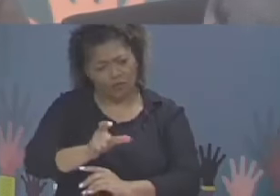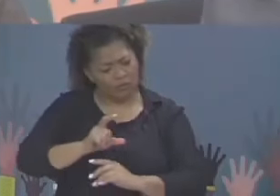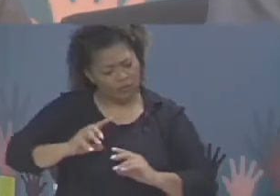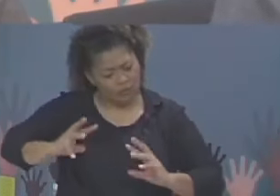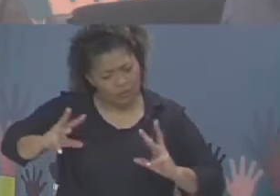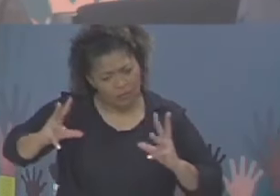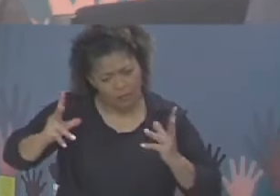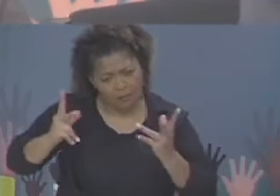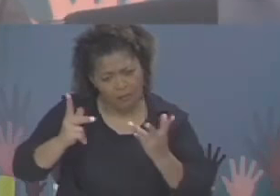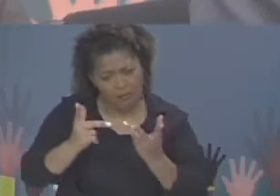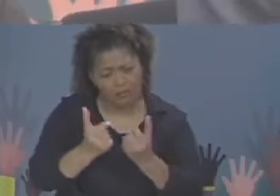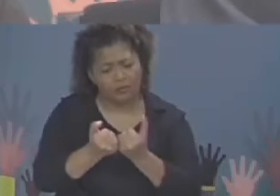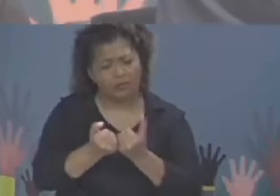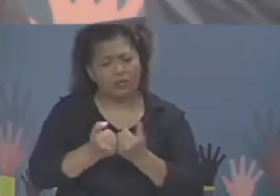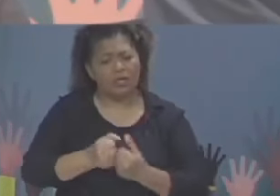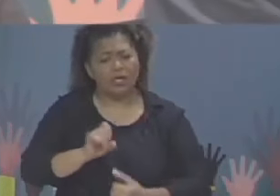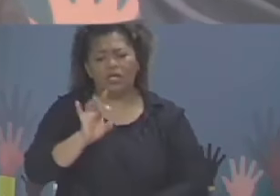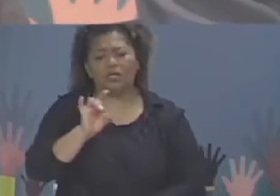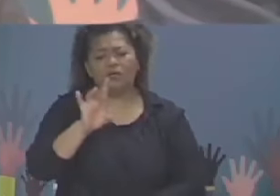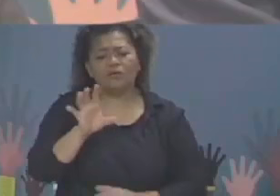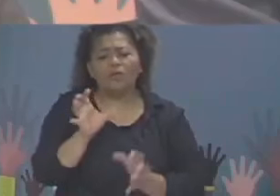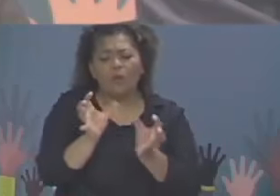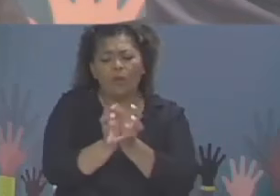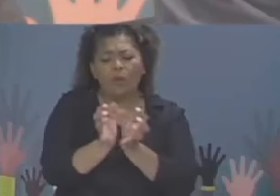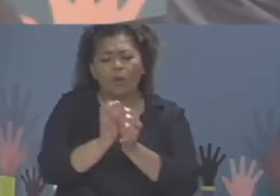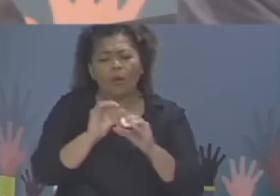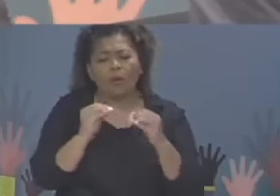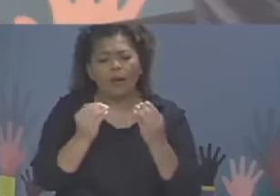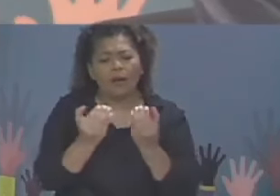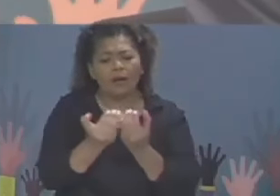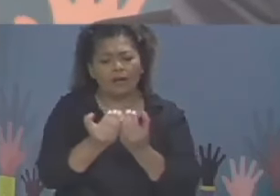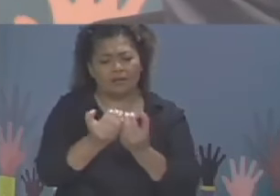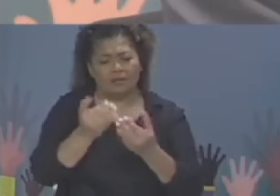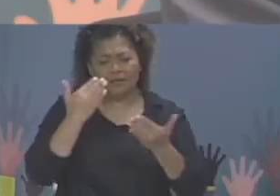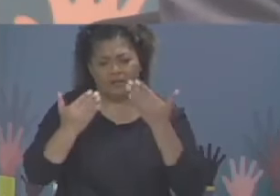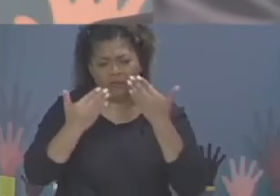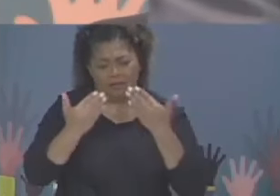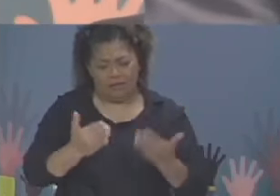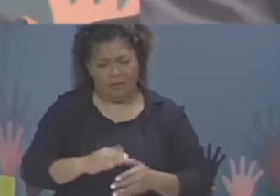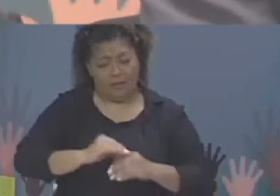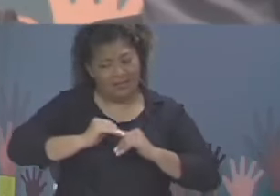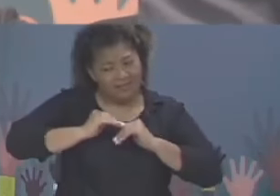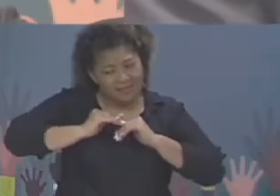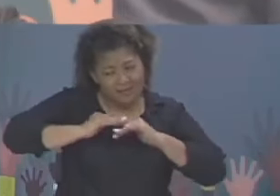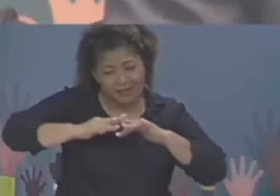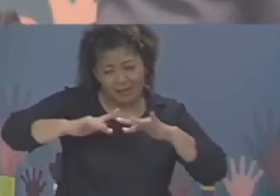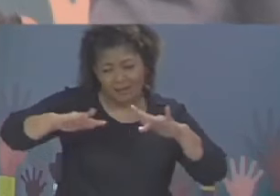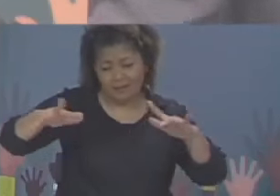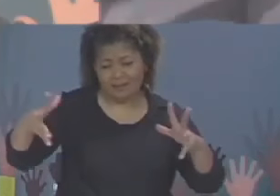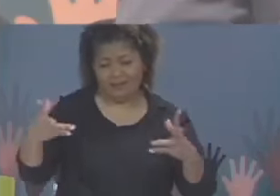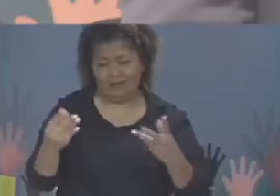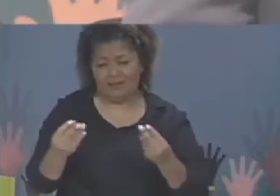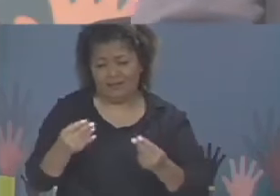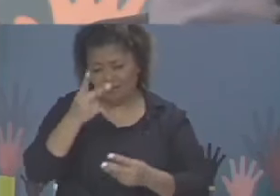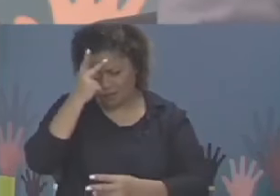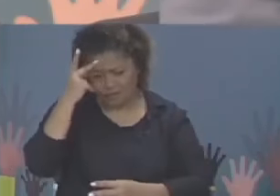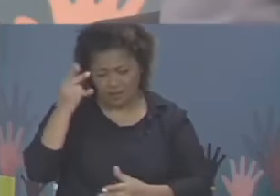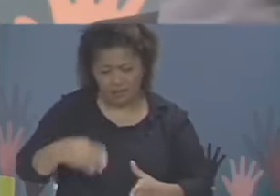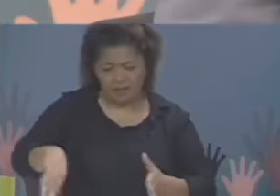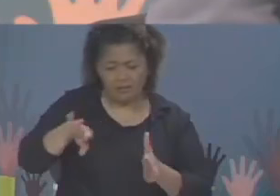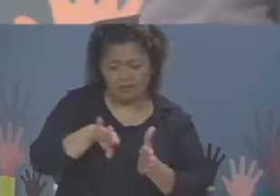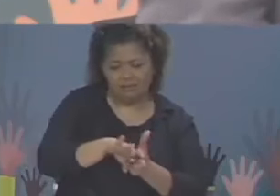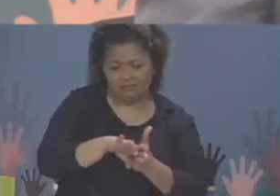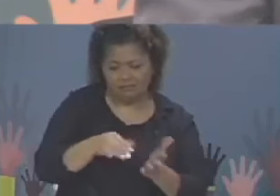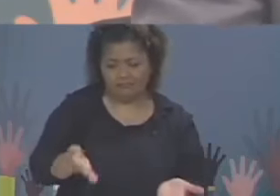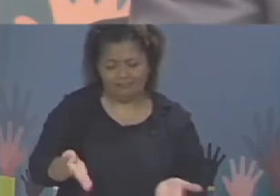congressos regionais de psicologia, no Congresso Nacional da Psicologia. Enfim, nós teremos a oportunidade de falar mais sobre o Orienta-Psi